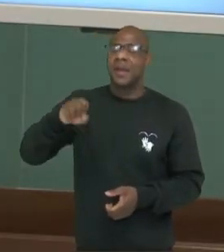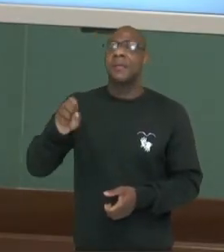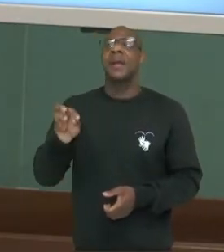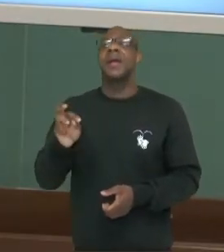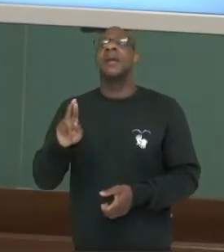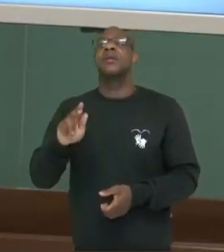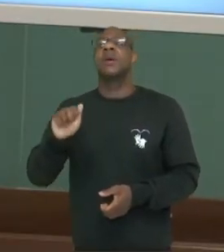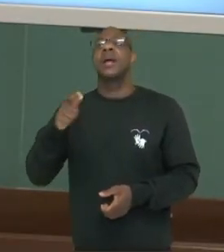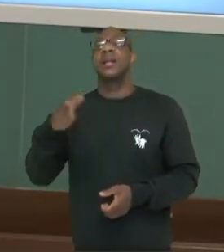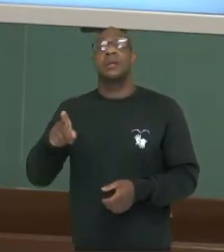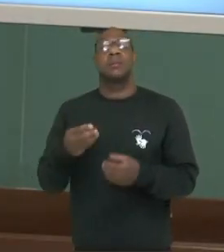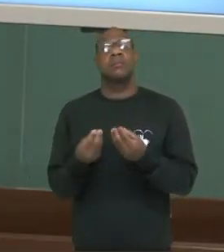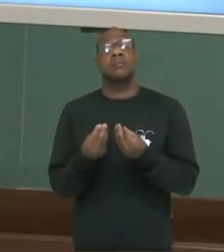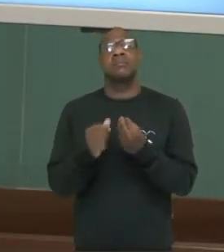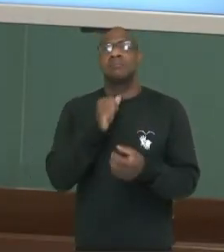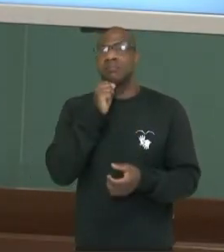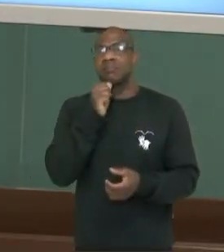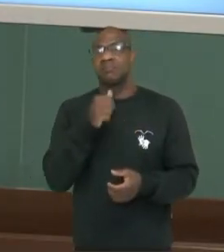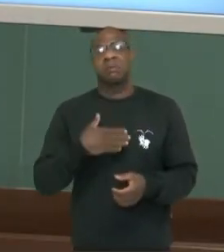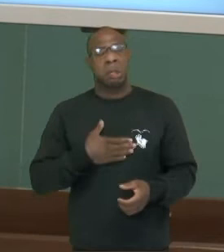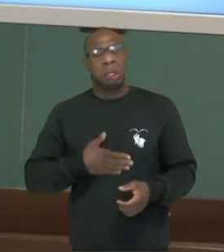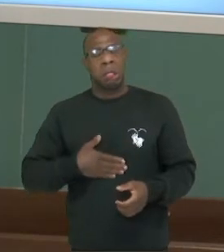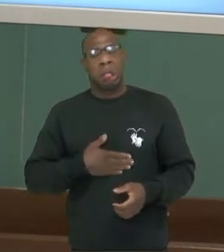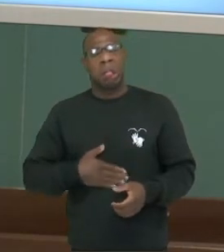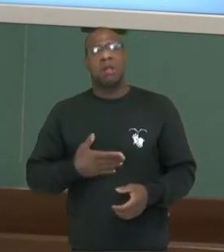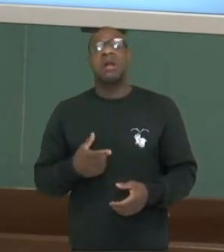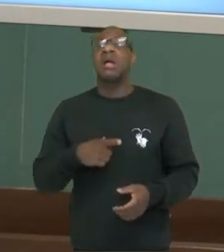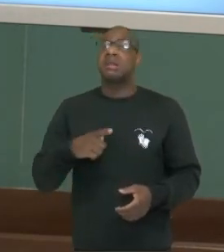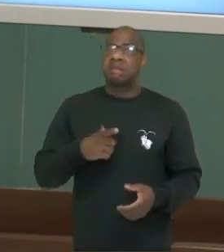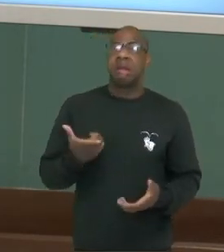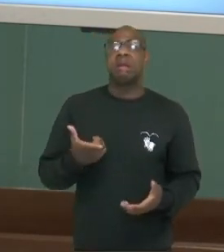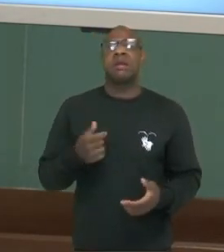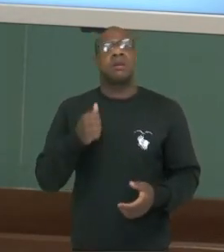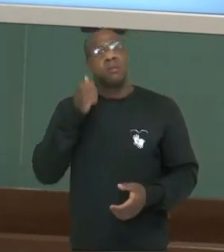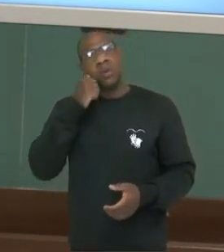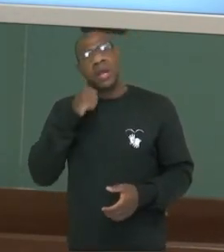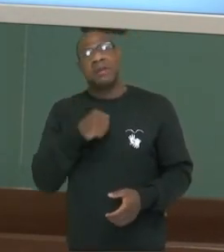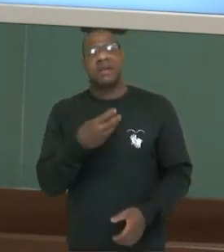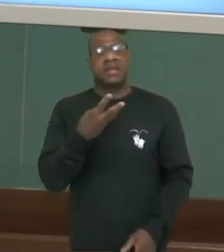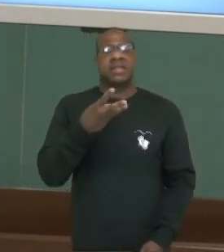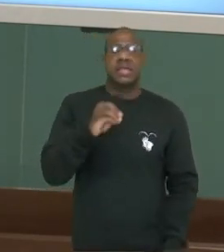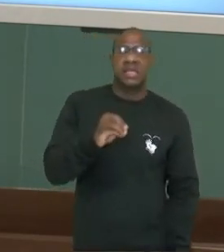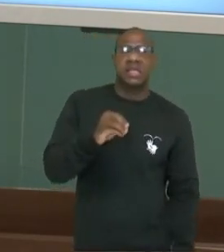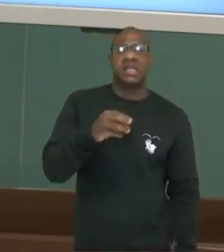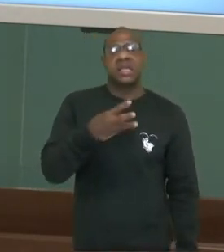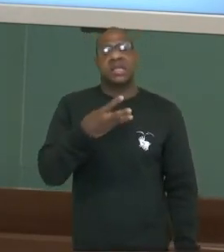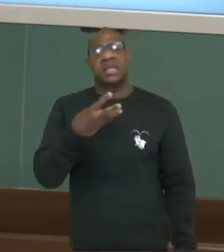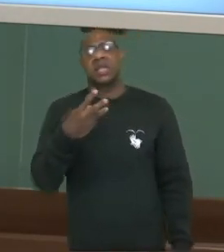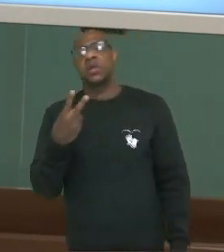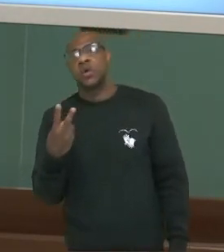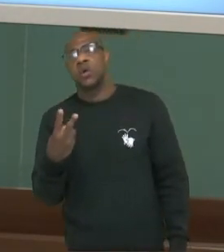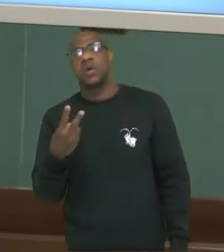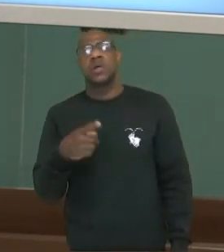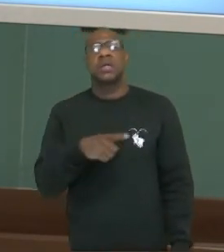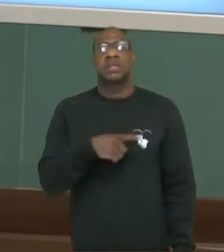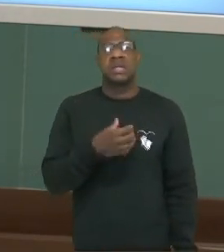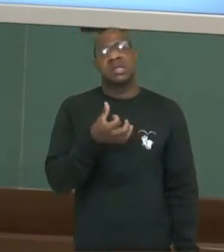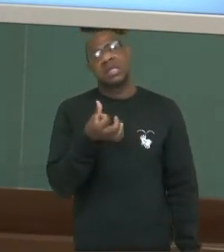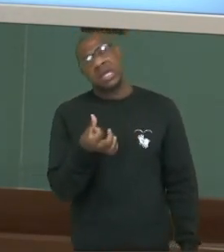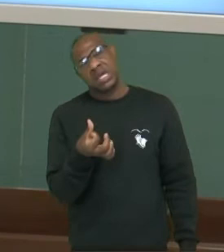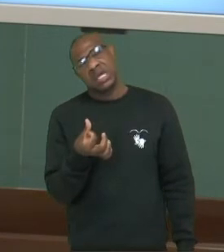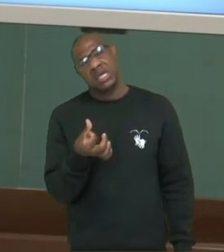dias. Tem mulher que tem mais dias, 30, 32. Tem mulher que tem menos dias,